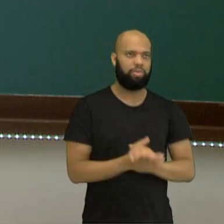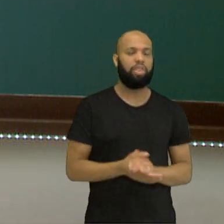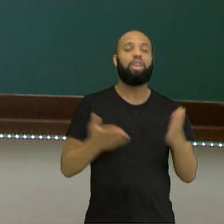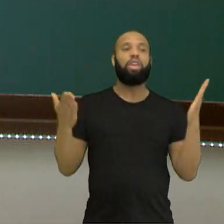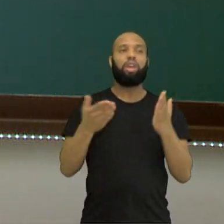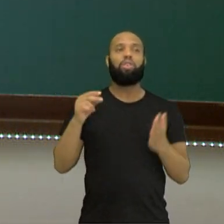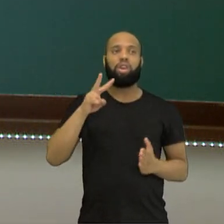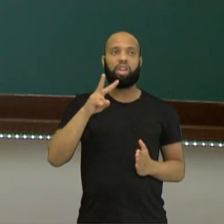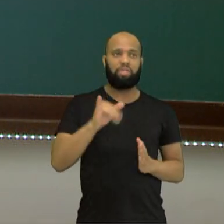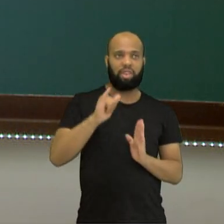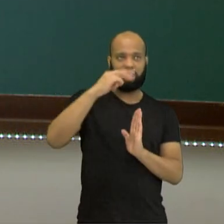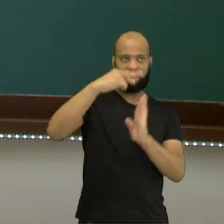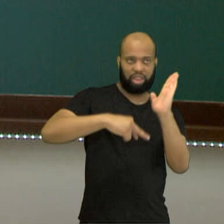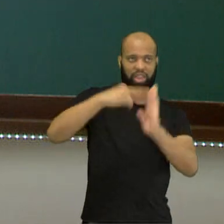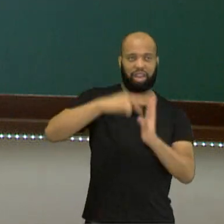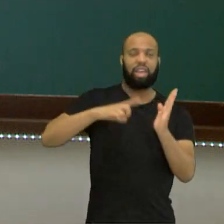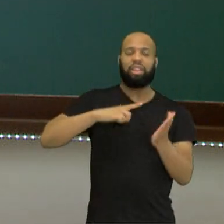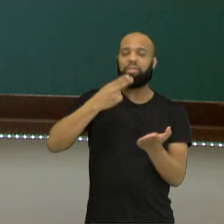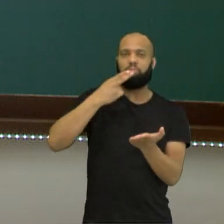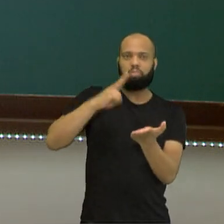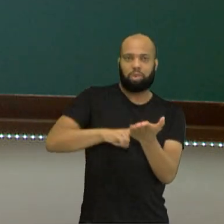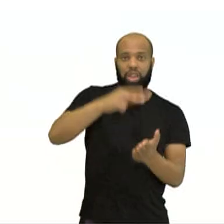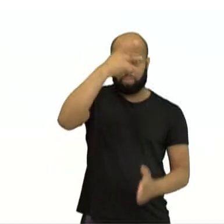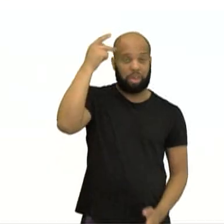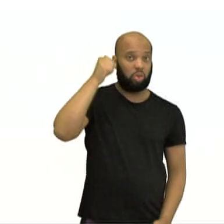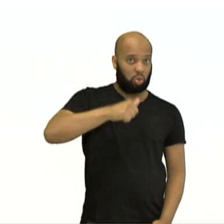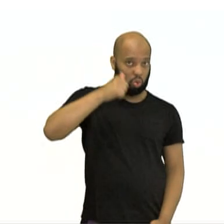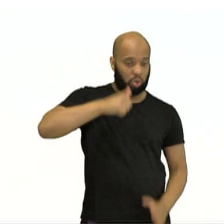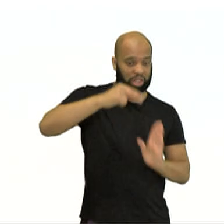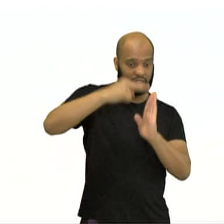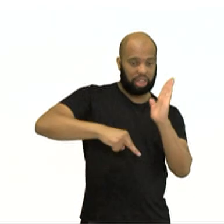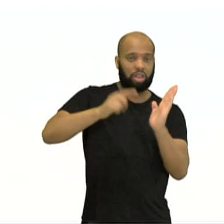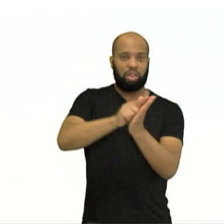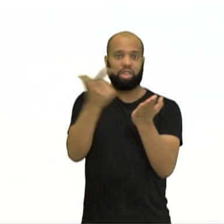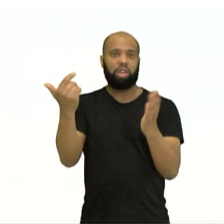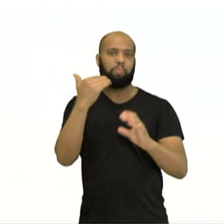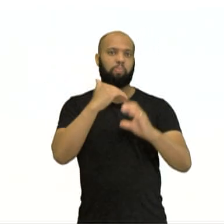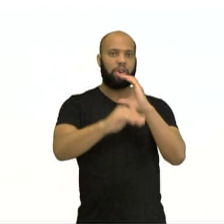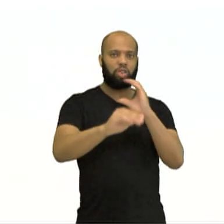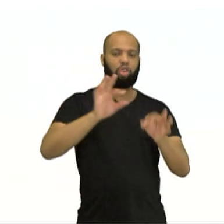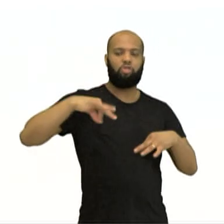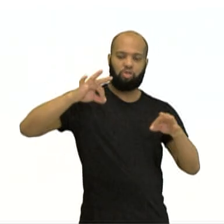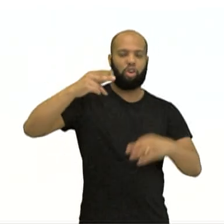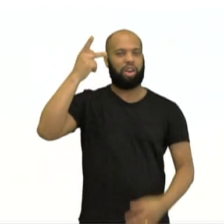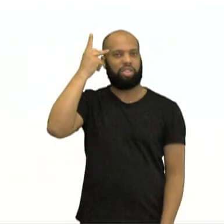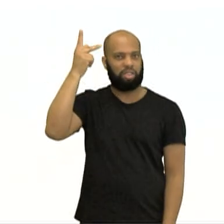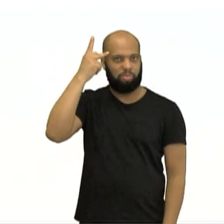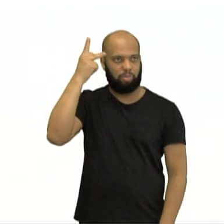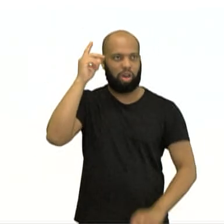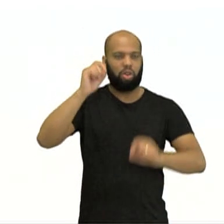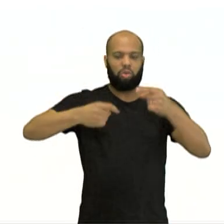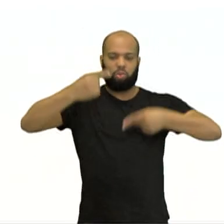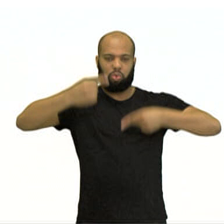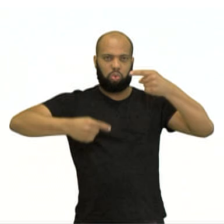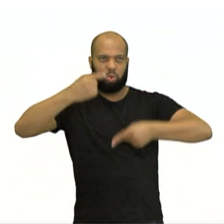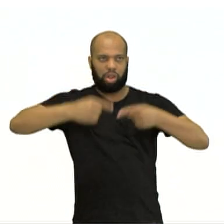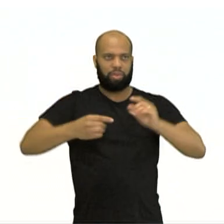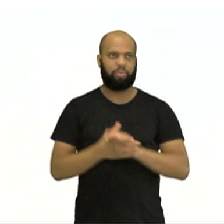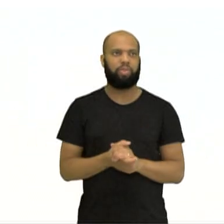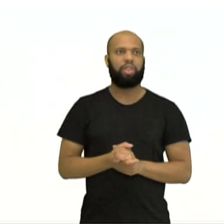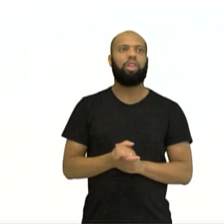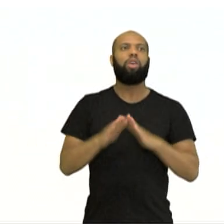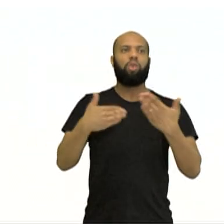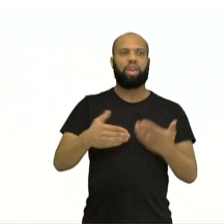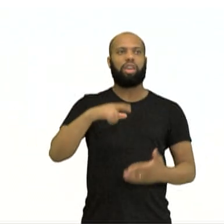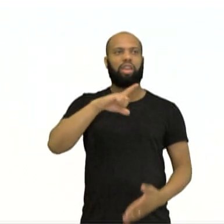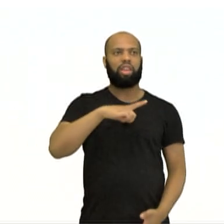Vamos ler então aqui uma carta de uma leitora enviada ao jornal Folha de São Paulo, debatendo a reportagem. Receita